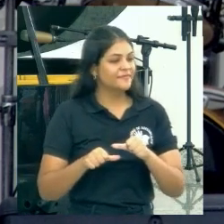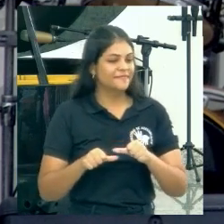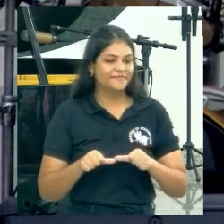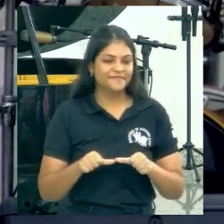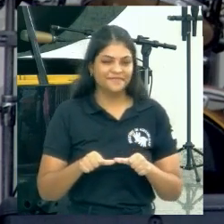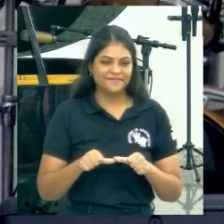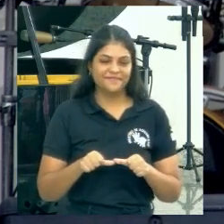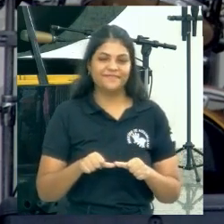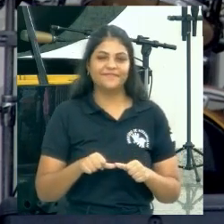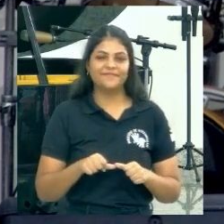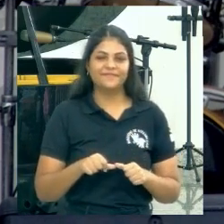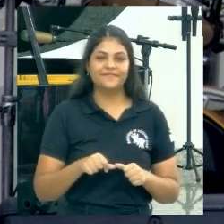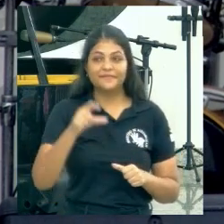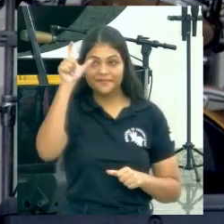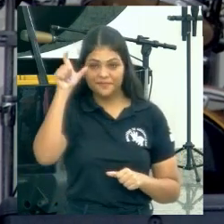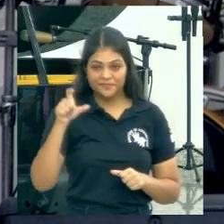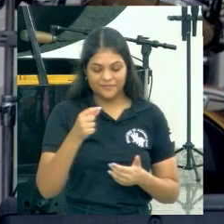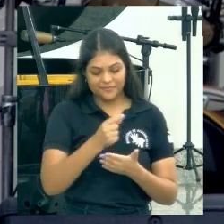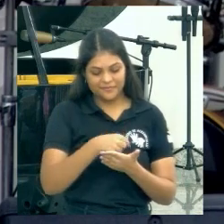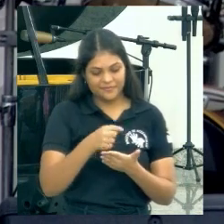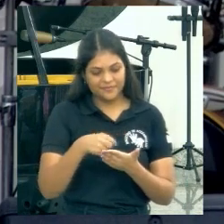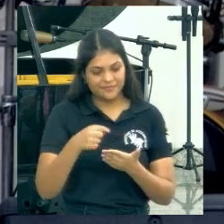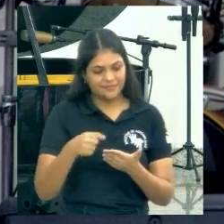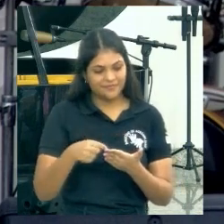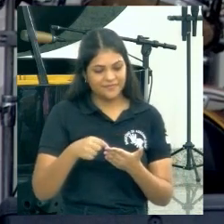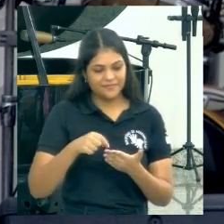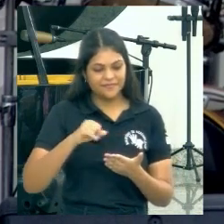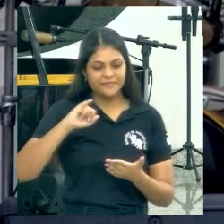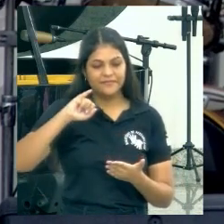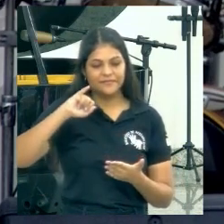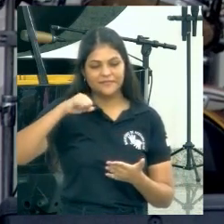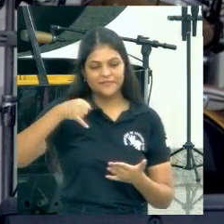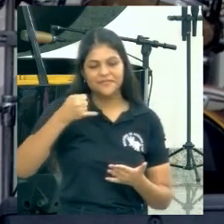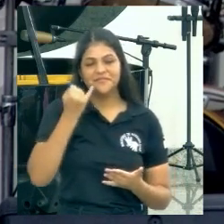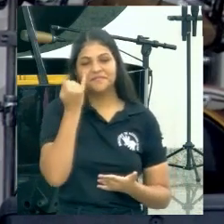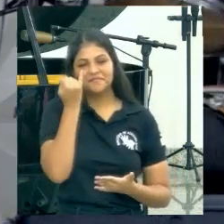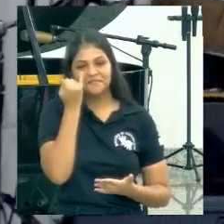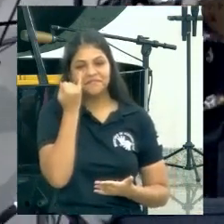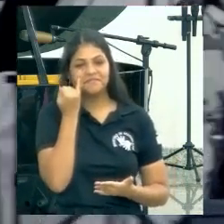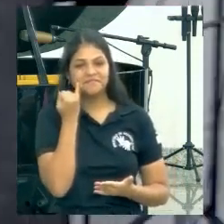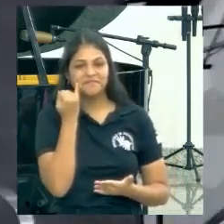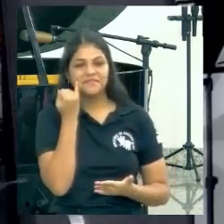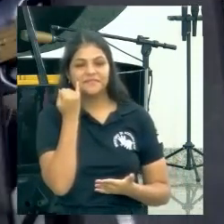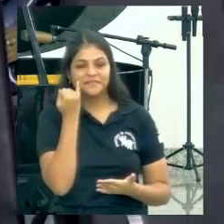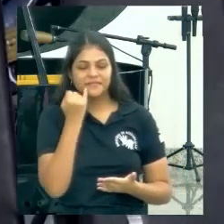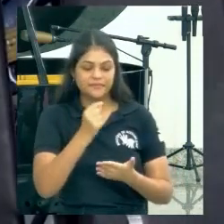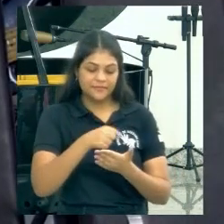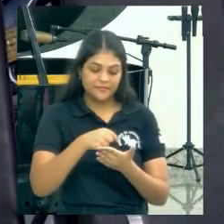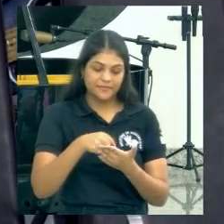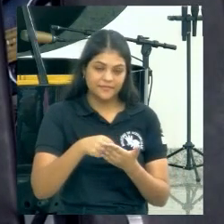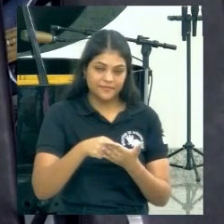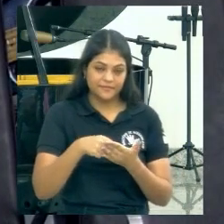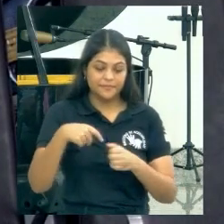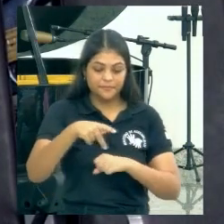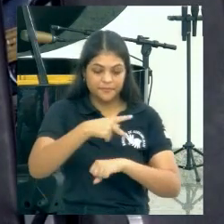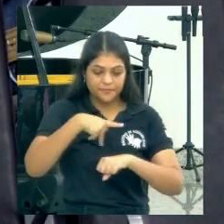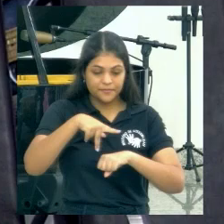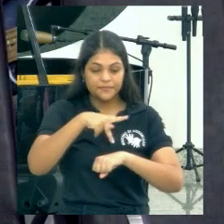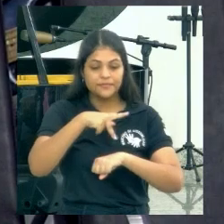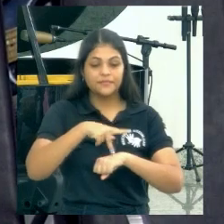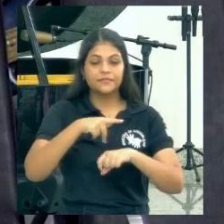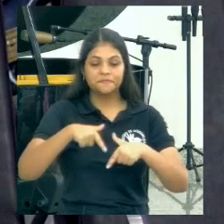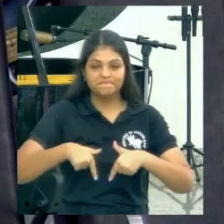referência. Quem é o autor desta carta? Jeremias. Ele está escrevendo para quem? Para o povo de Israel que está